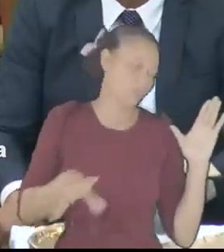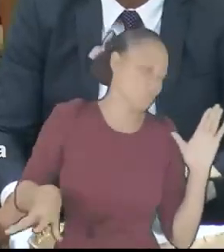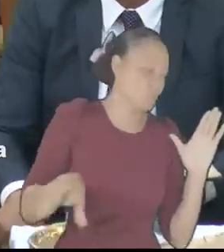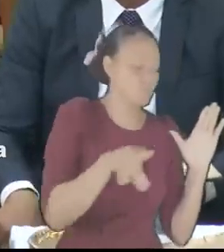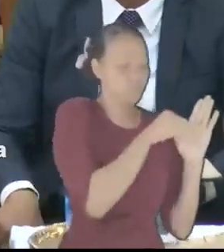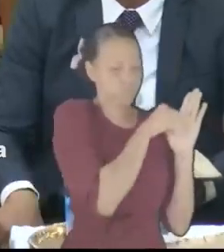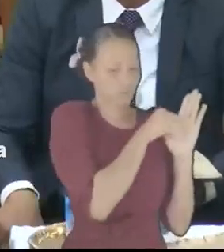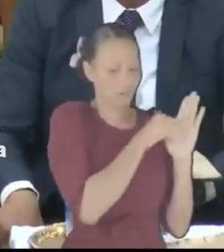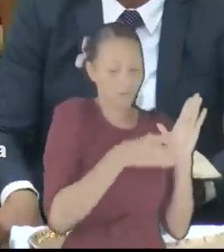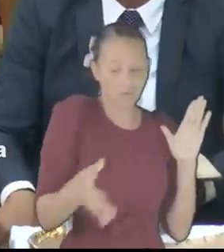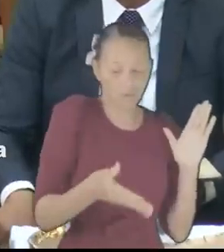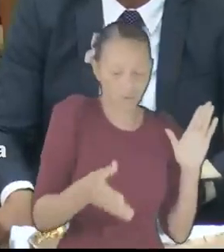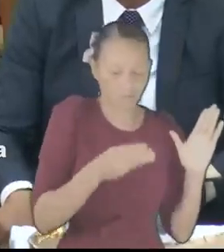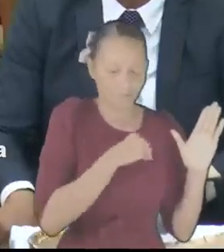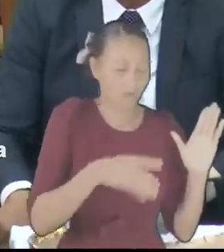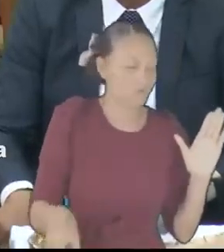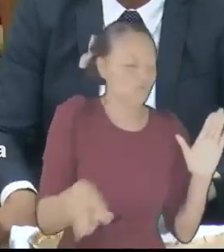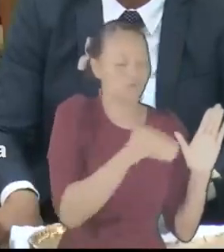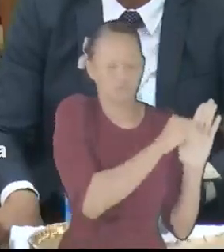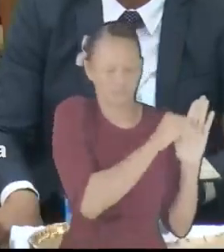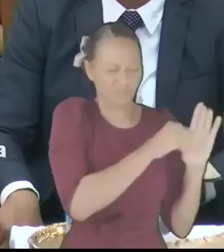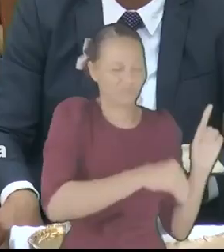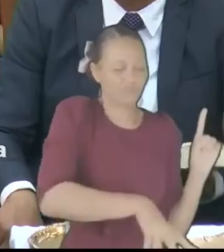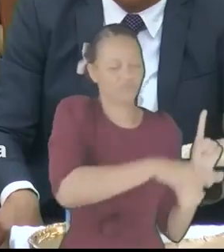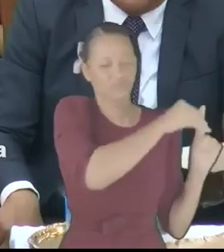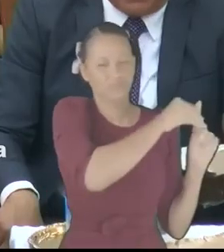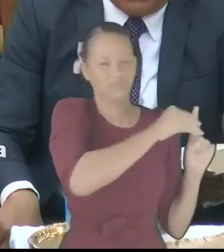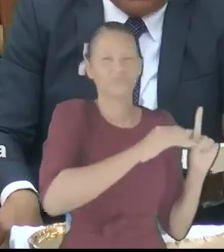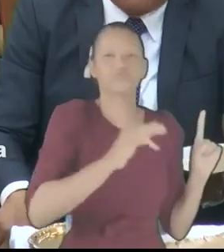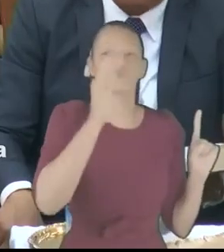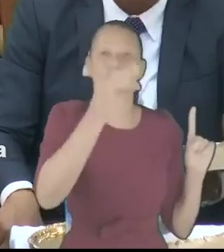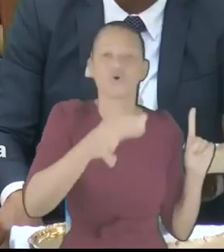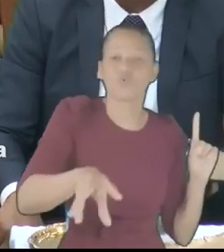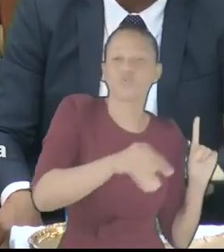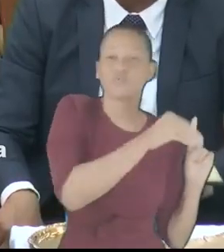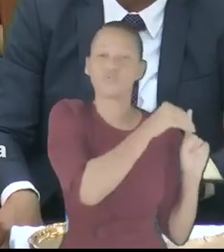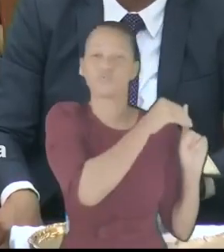pecados presentes e carregou os pecados futuros.